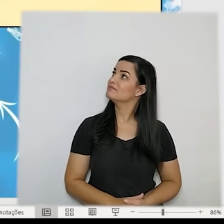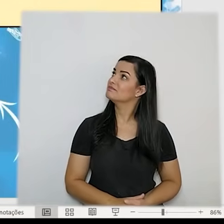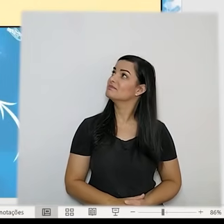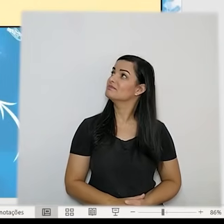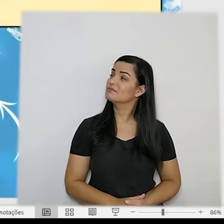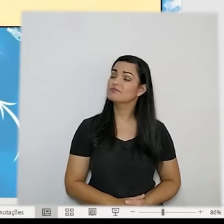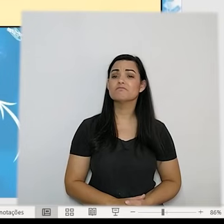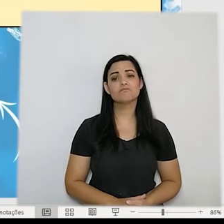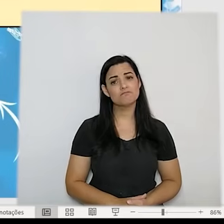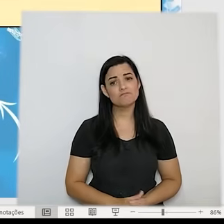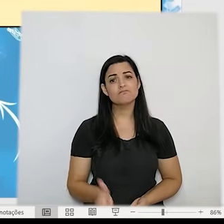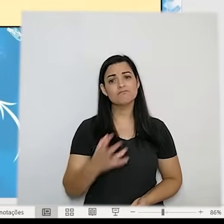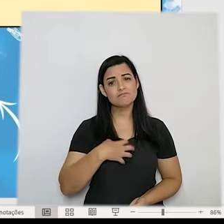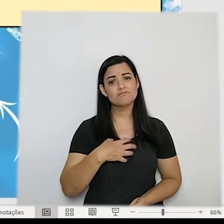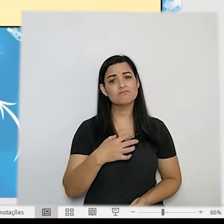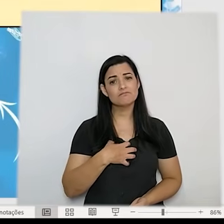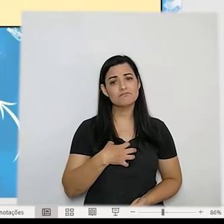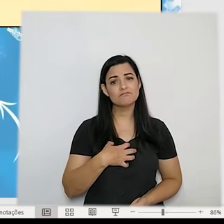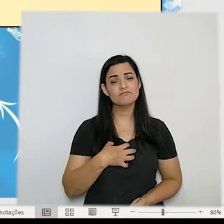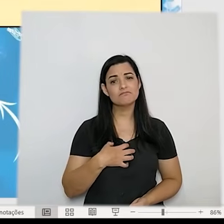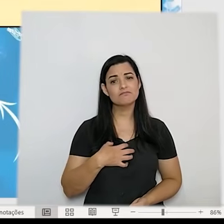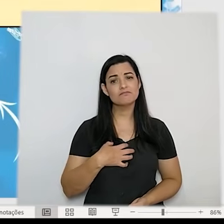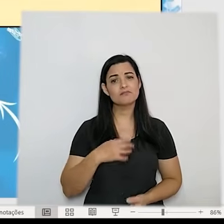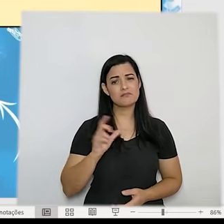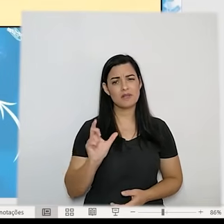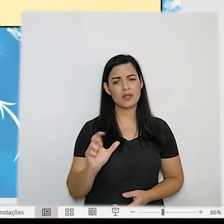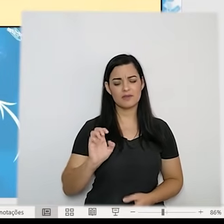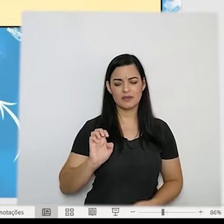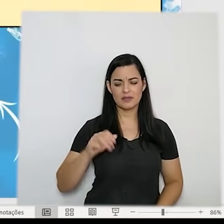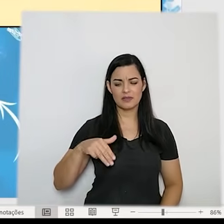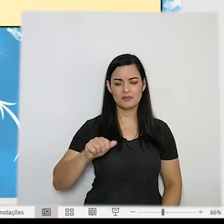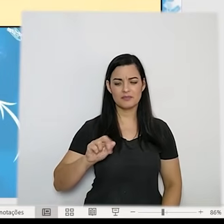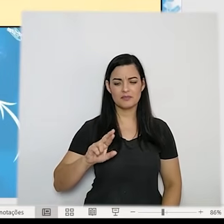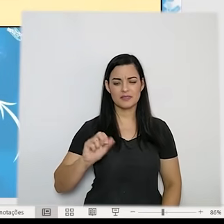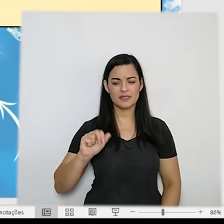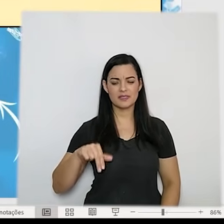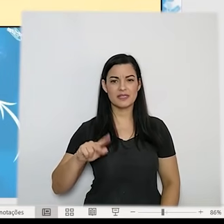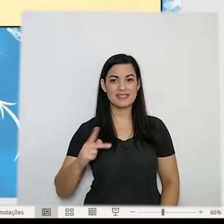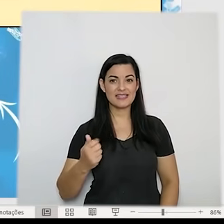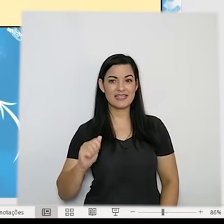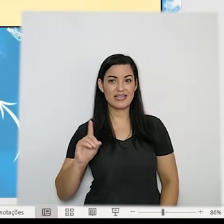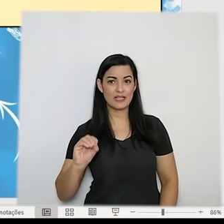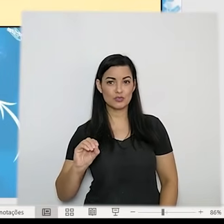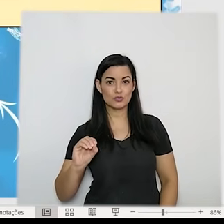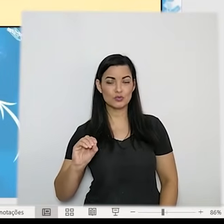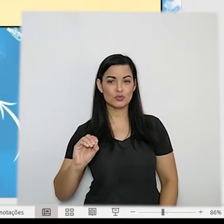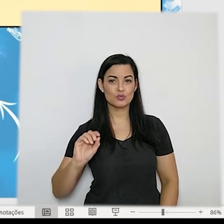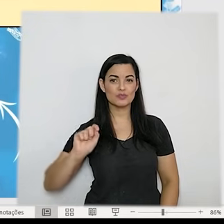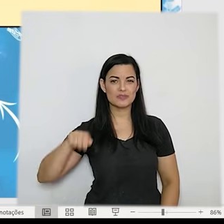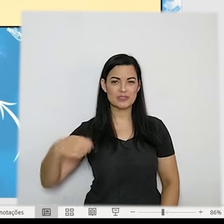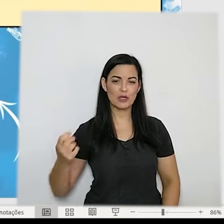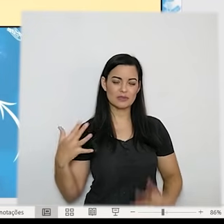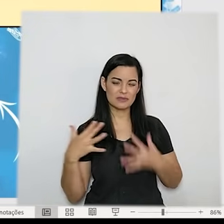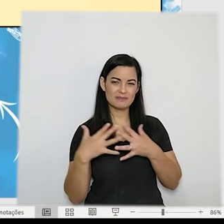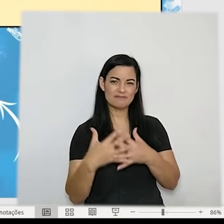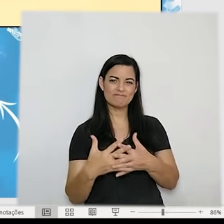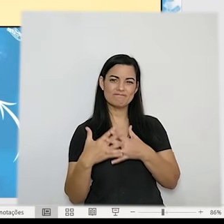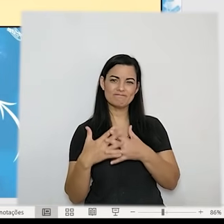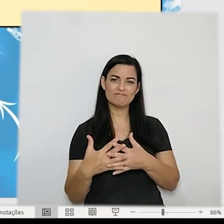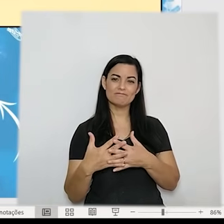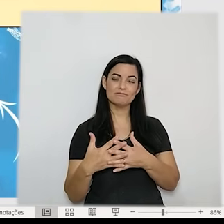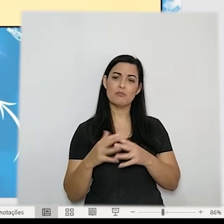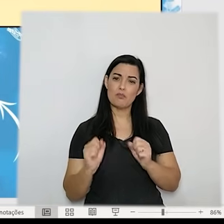Eu acho que pode ser emaranhado. Então, vamos ver. Ó. Se não for emaranhado, sobra aqui, ó, faminto